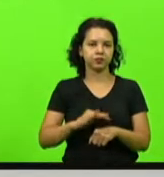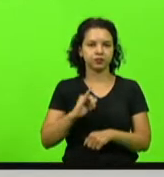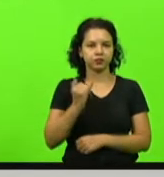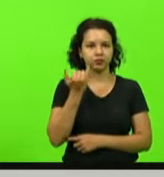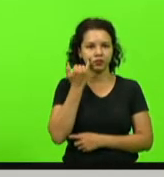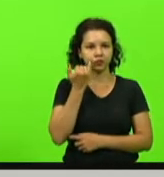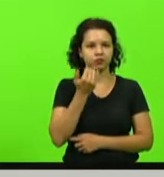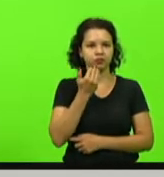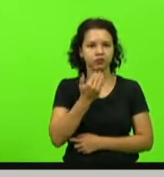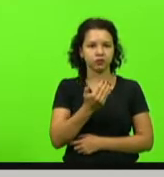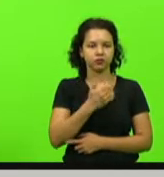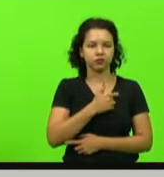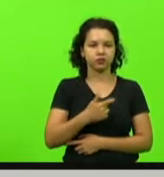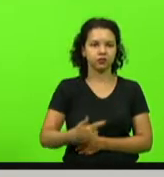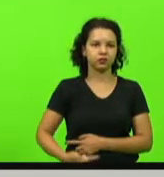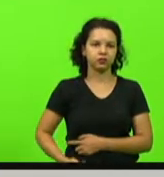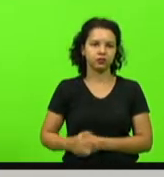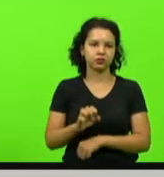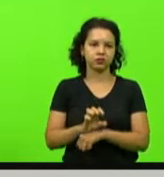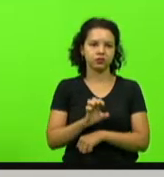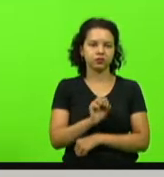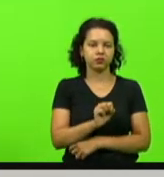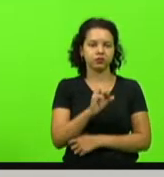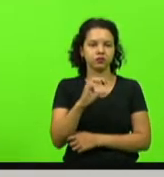apelando ao governo do Estado de Santa Catarina